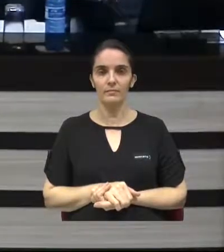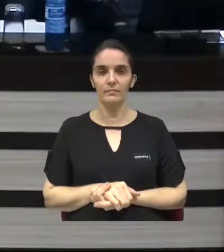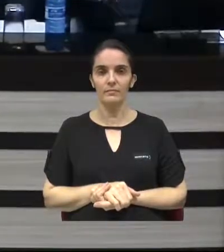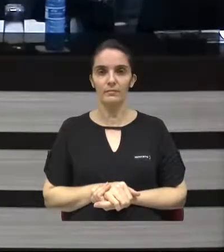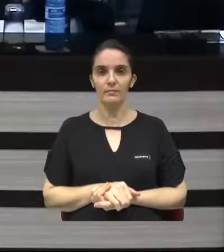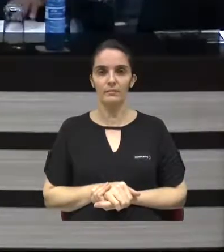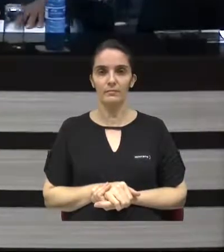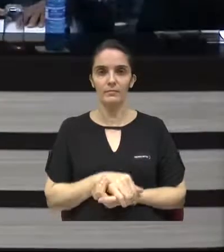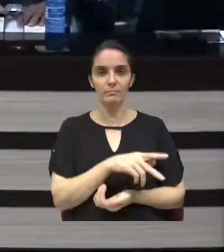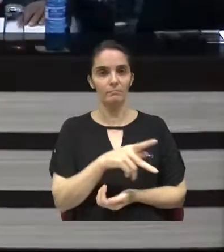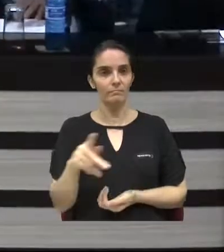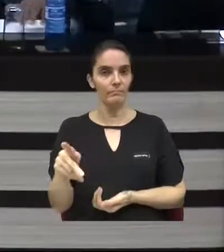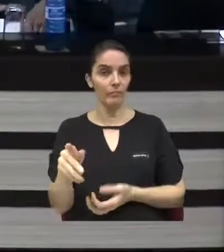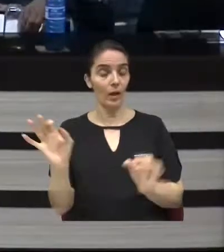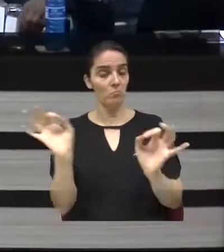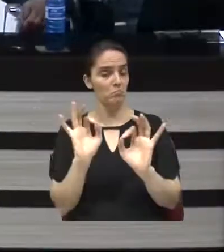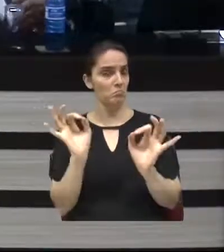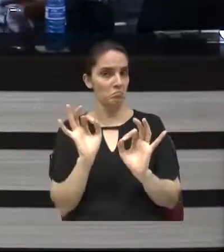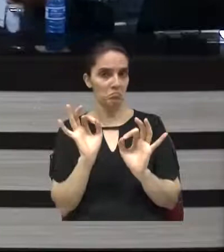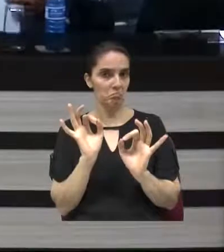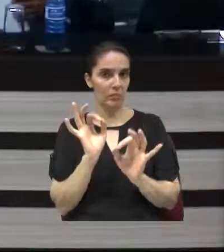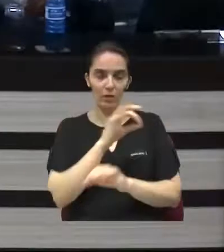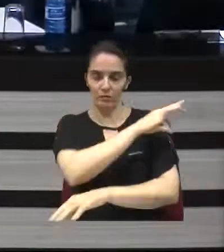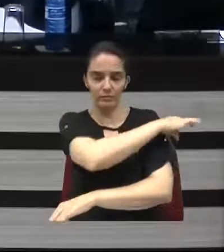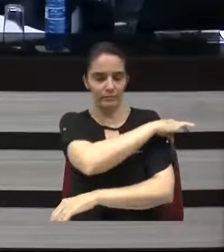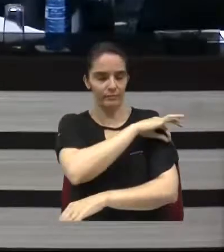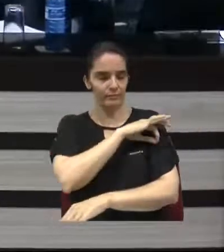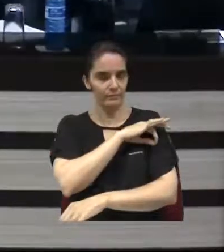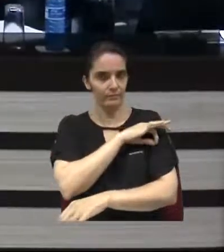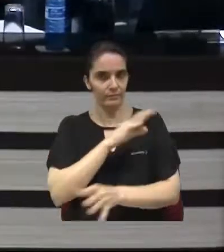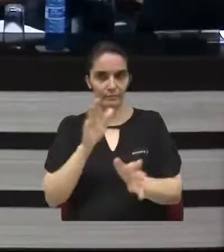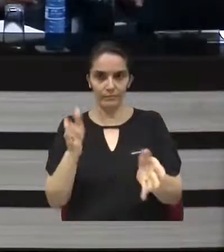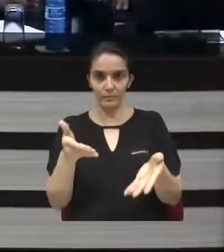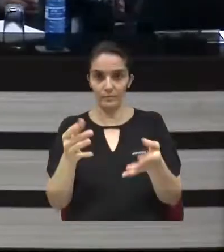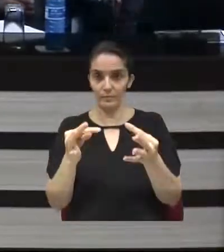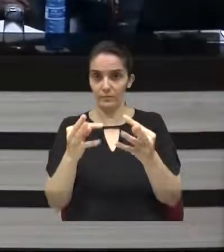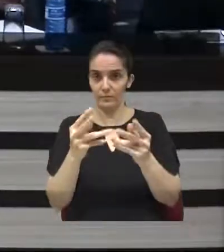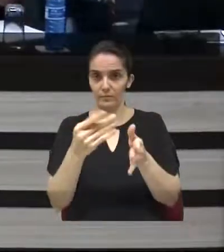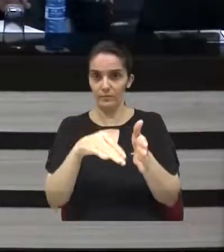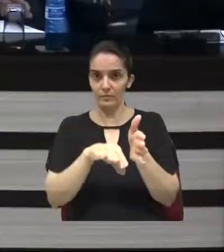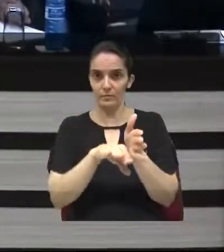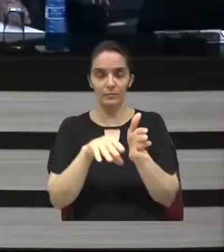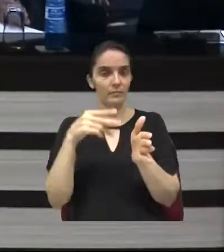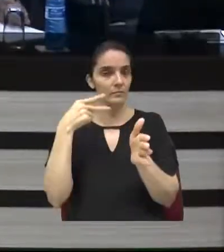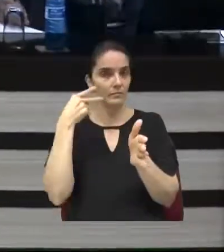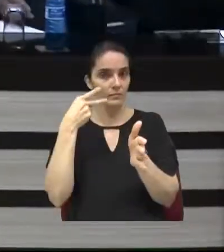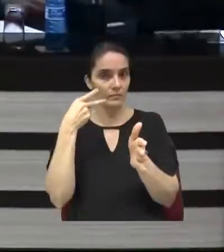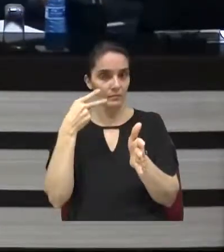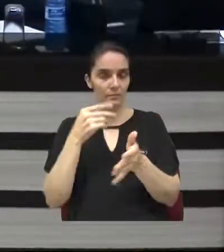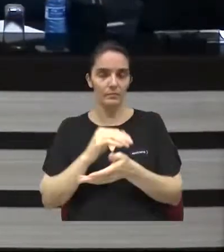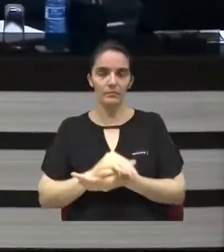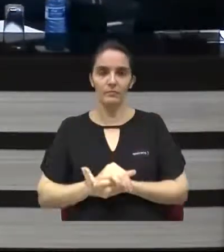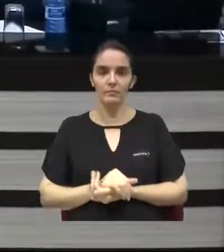Senhor presidente, não há matéria do senhor prefeito. Passemos então para as matérias recebidas dos senhores vereadores.